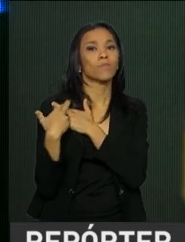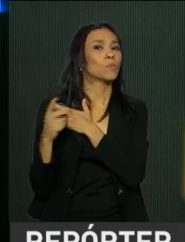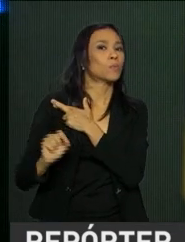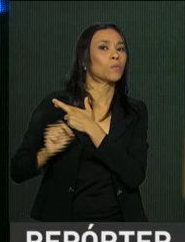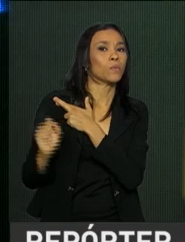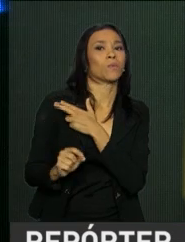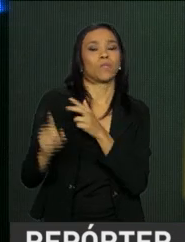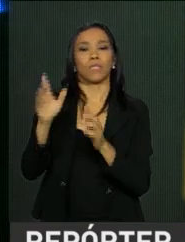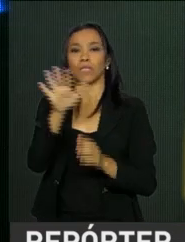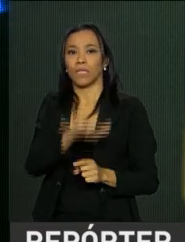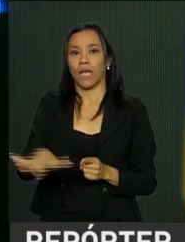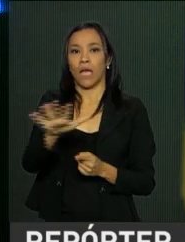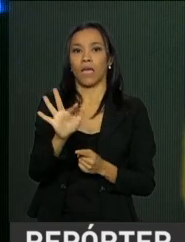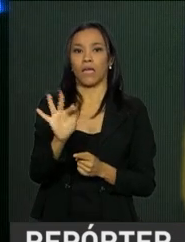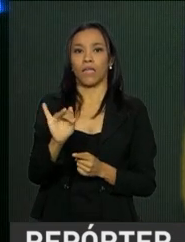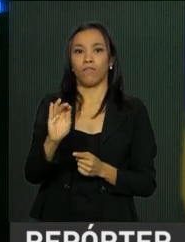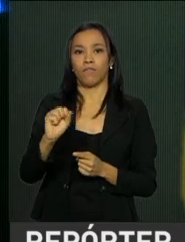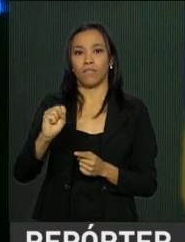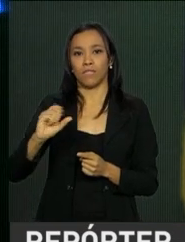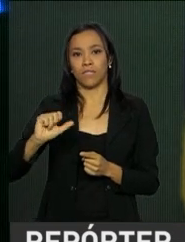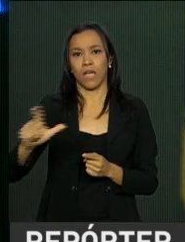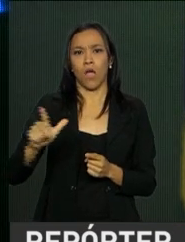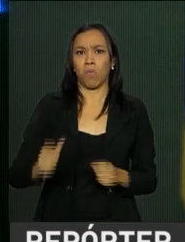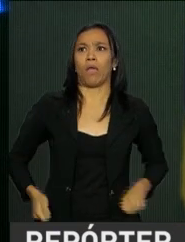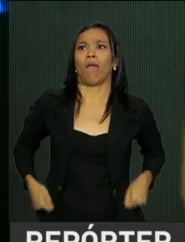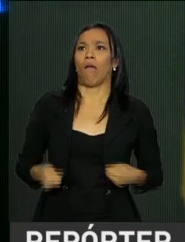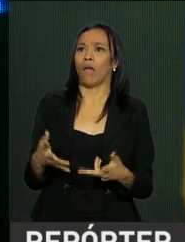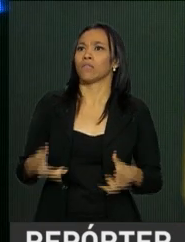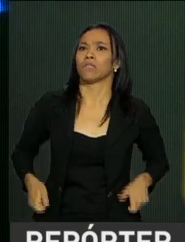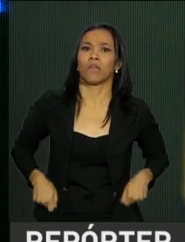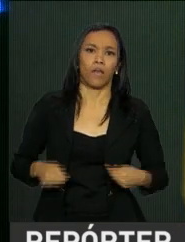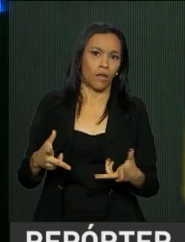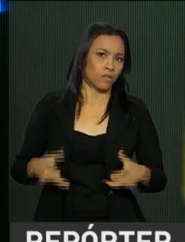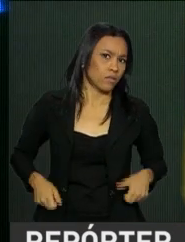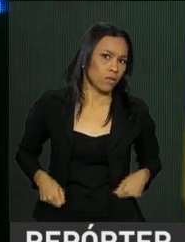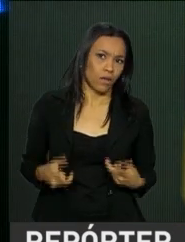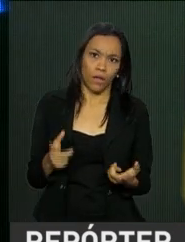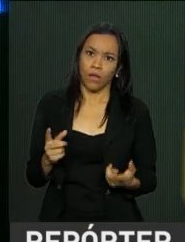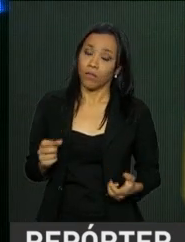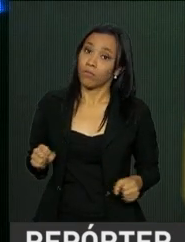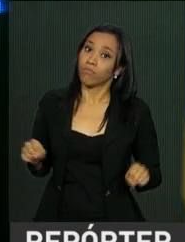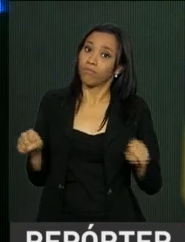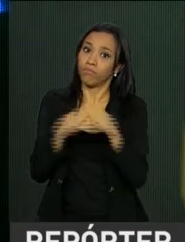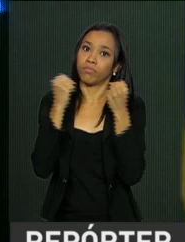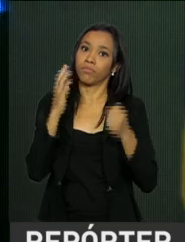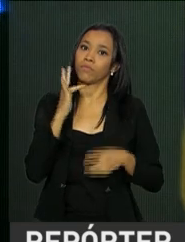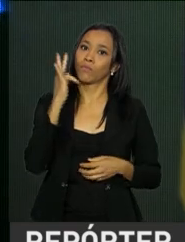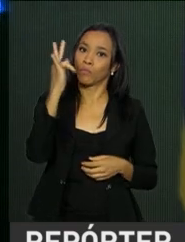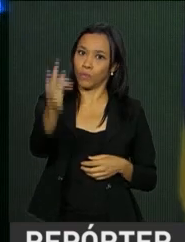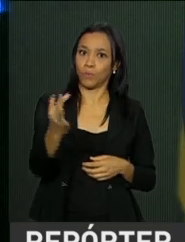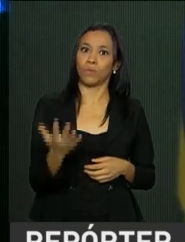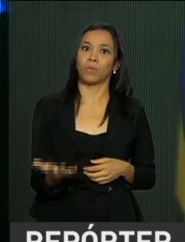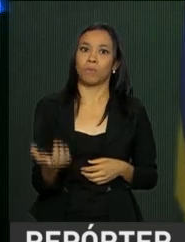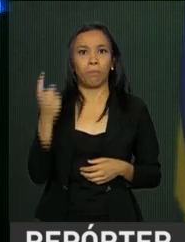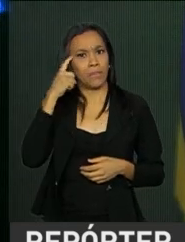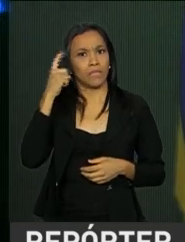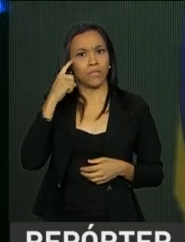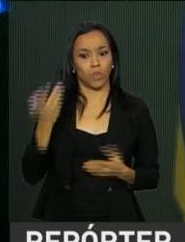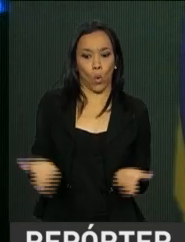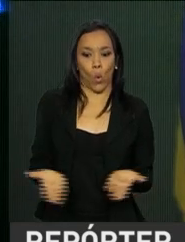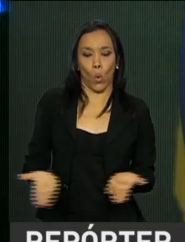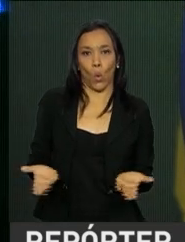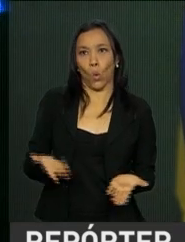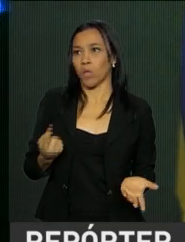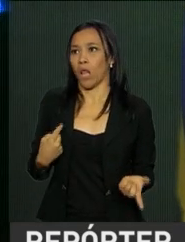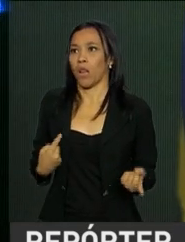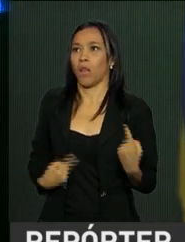responsabilidade fiscal, pois o gasto desmesurado penhora o futuro em troca de uma prosperidade efêmera